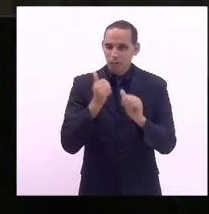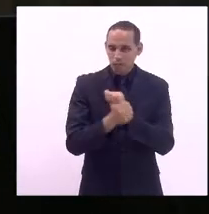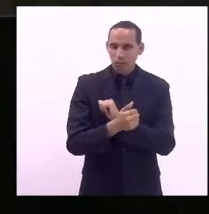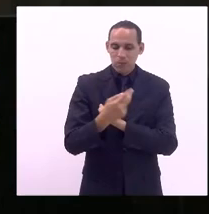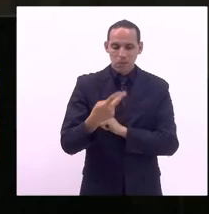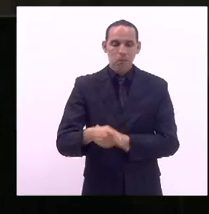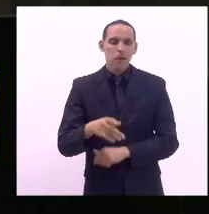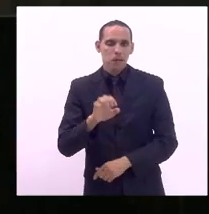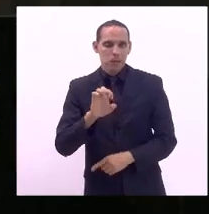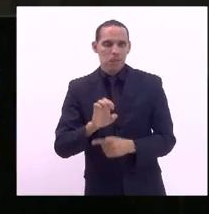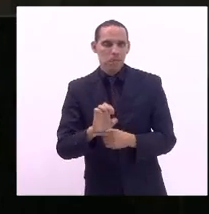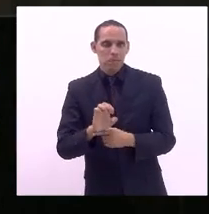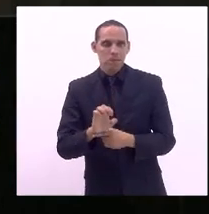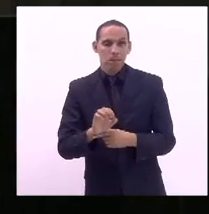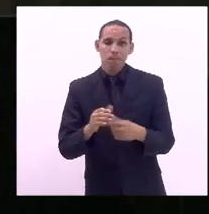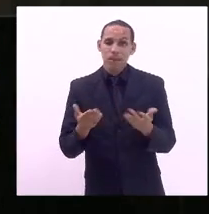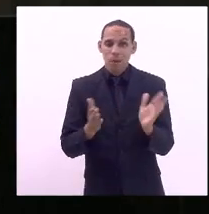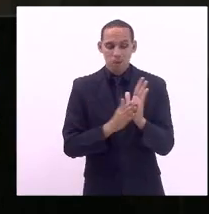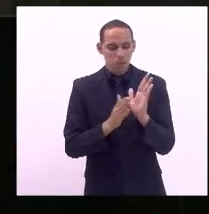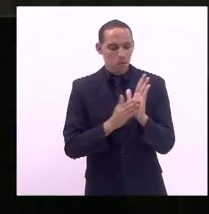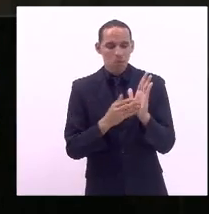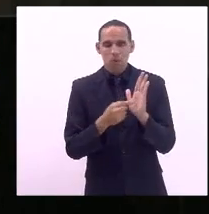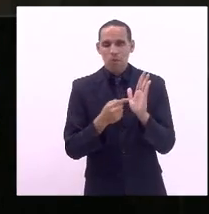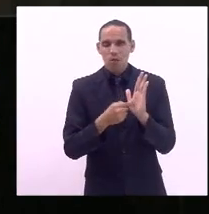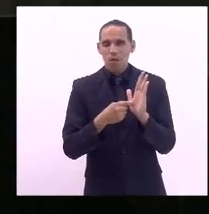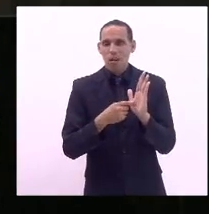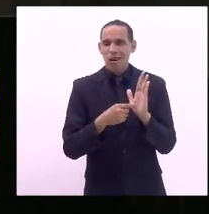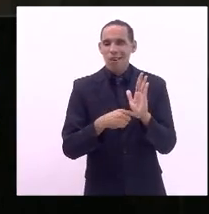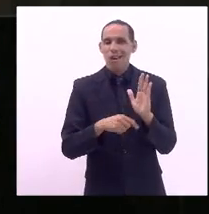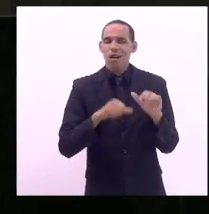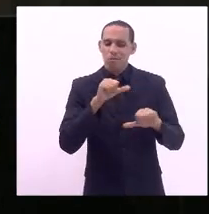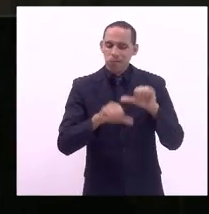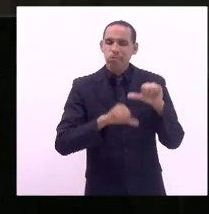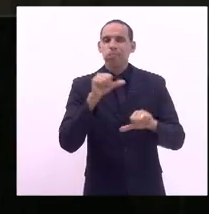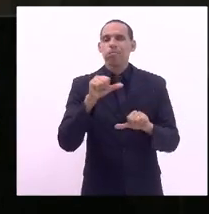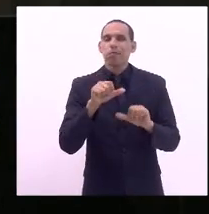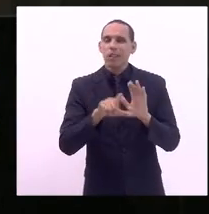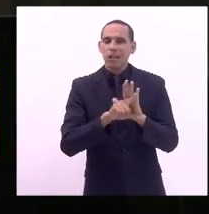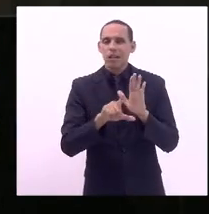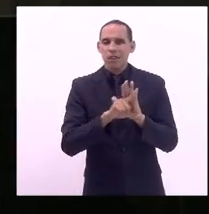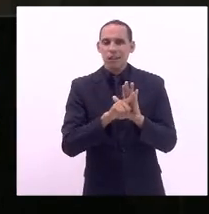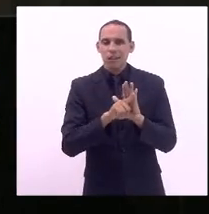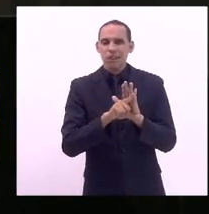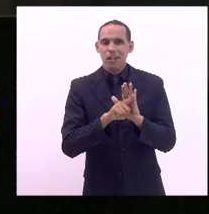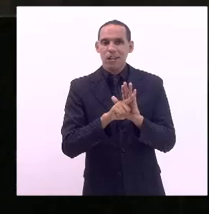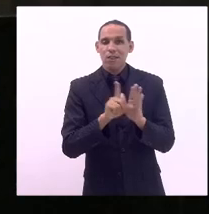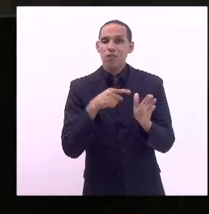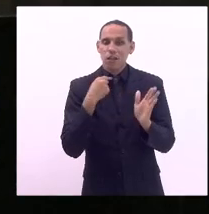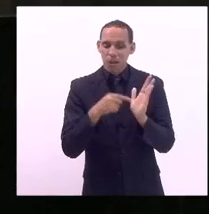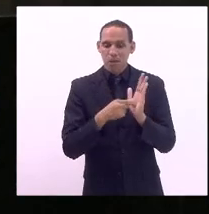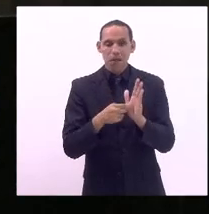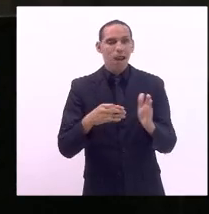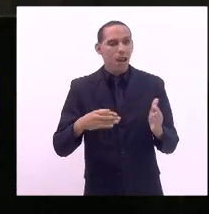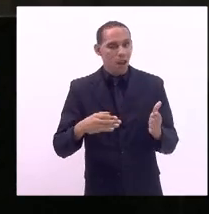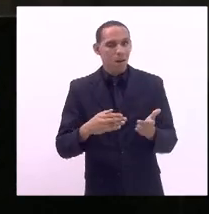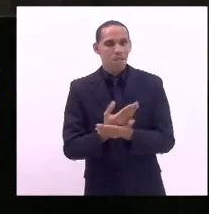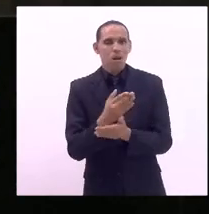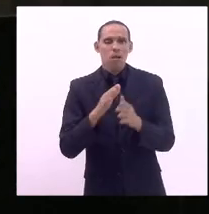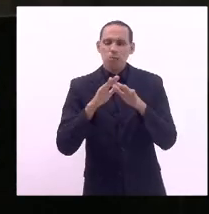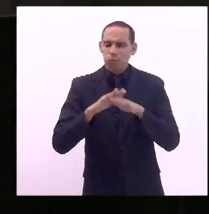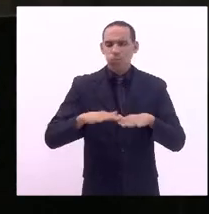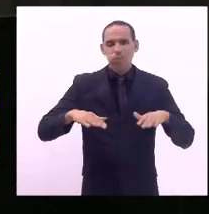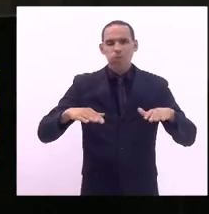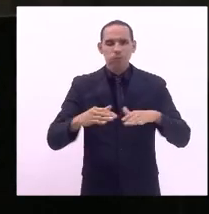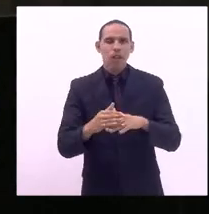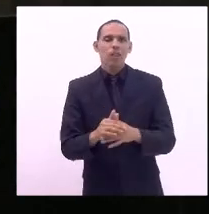do estado. Com essa proposta de alteração que apresentamos e que foi aprovado por unanimidade, em